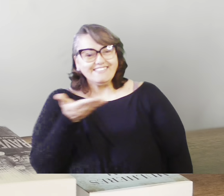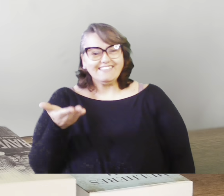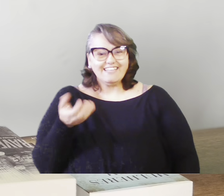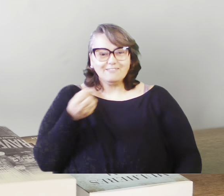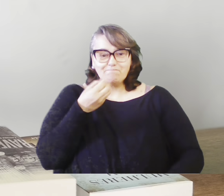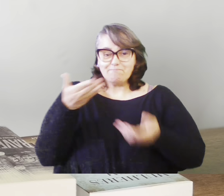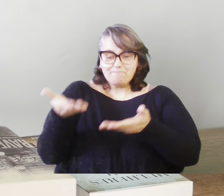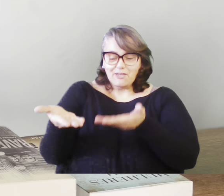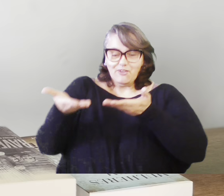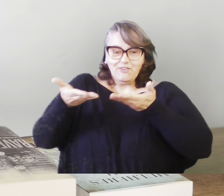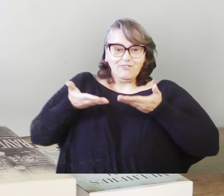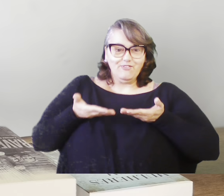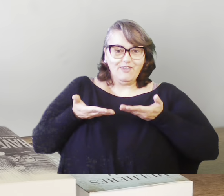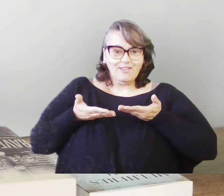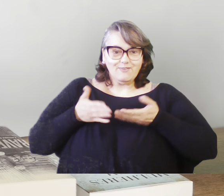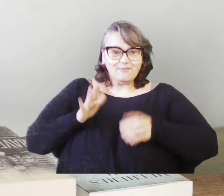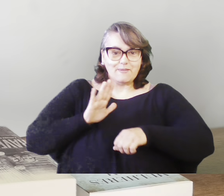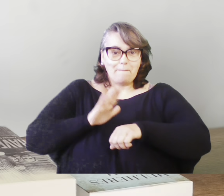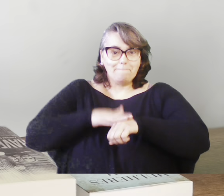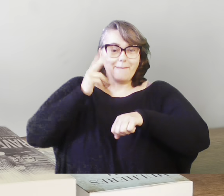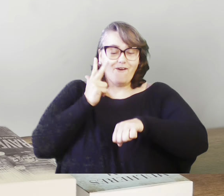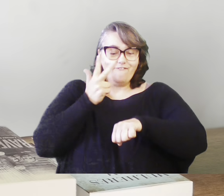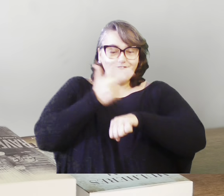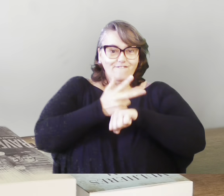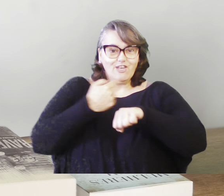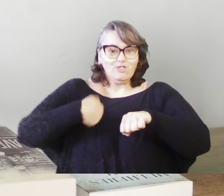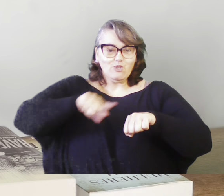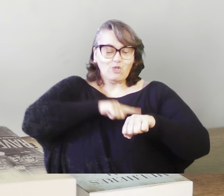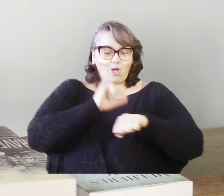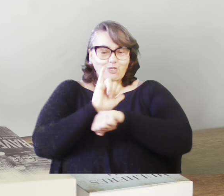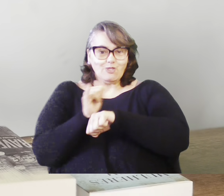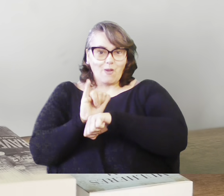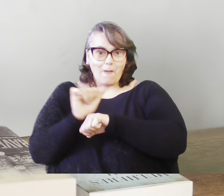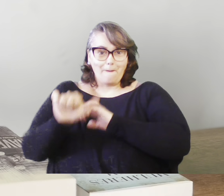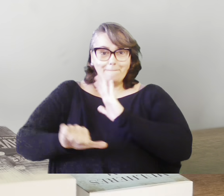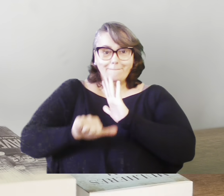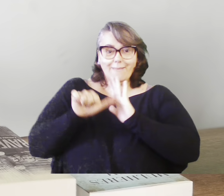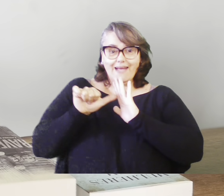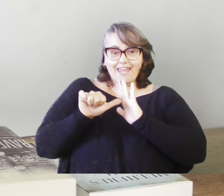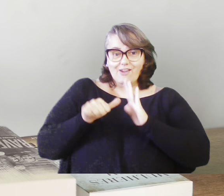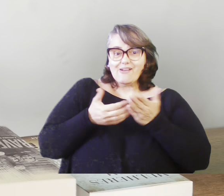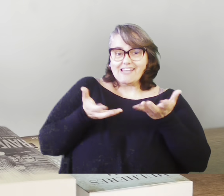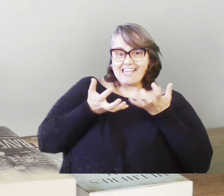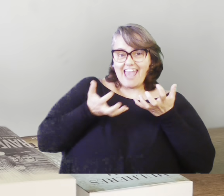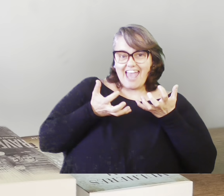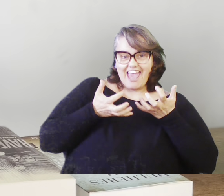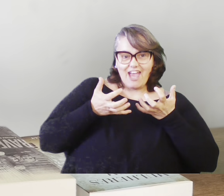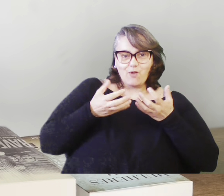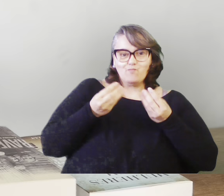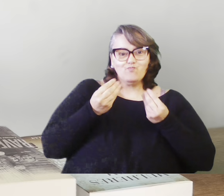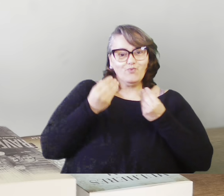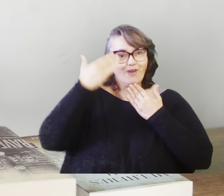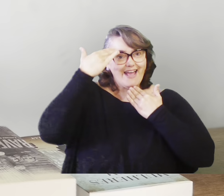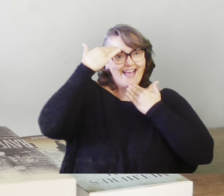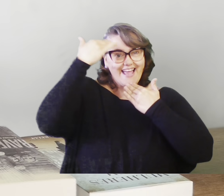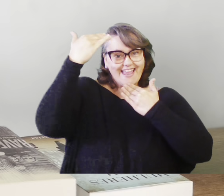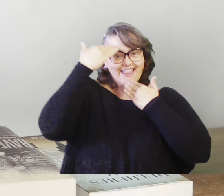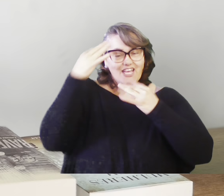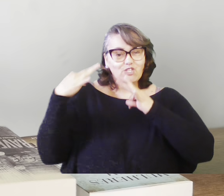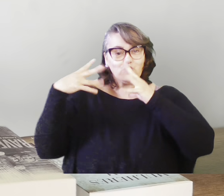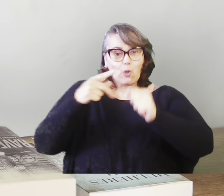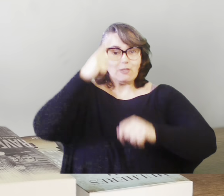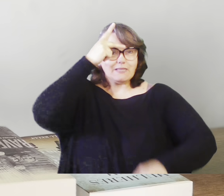Olá, gente, tudo bem? Sejam muito bem-vindos a mais um vídeo do nosso canal. E eu primeiro, antes de começar, quero